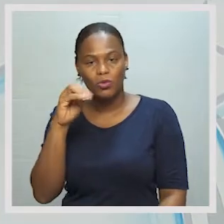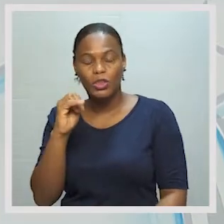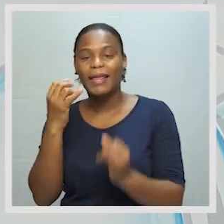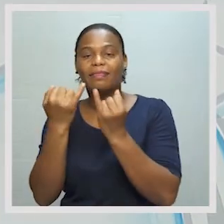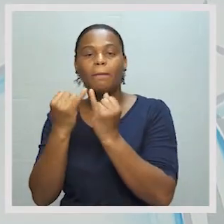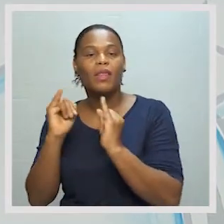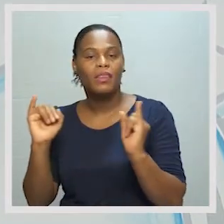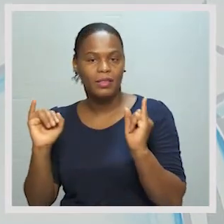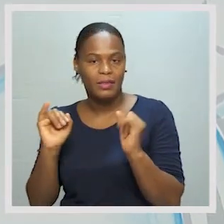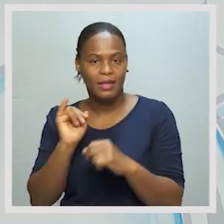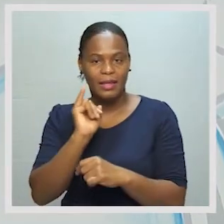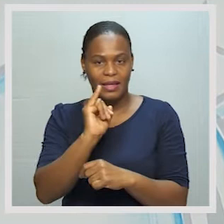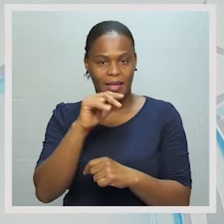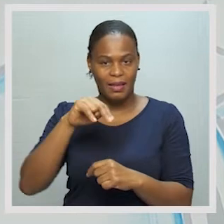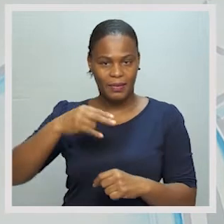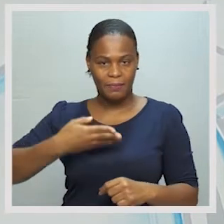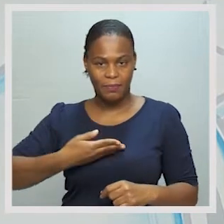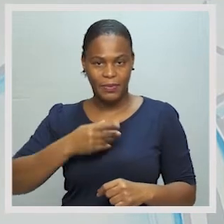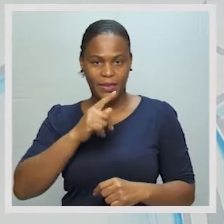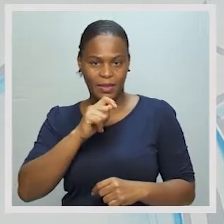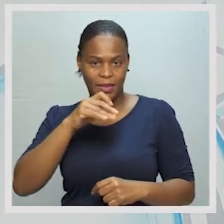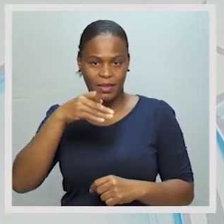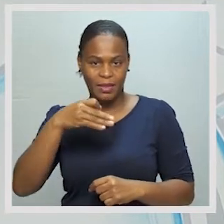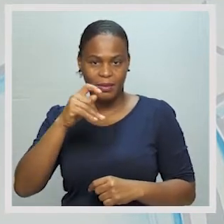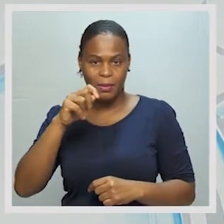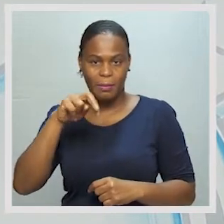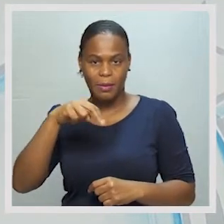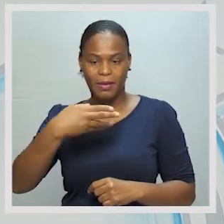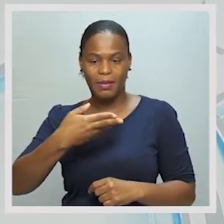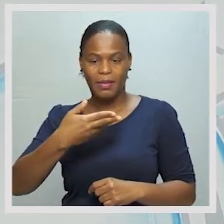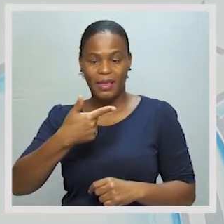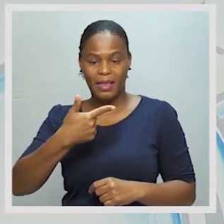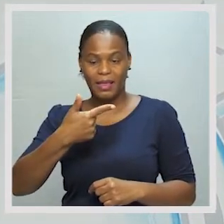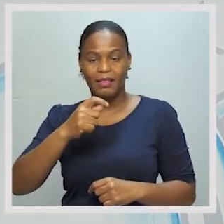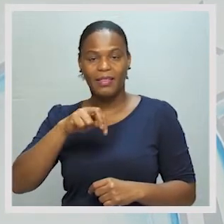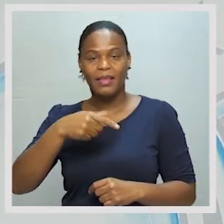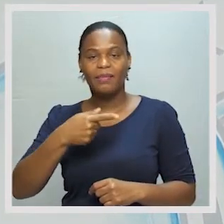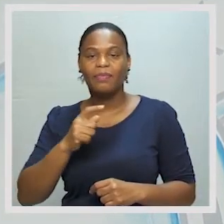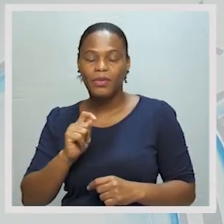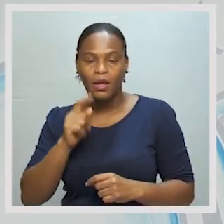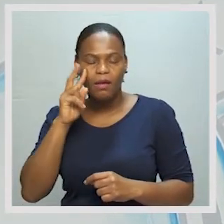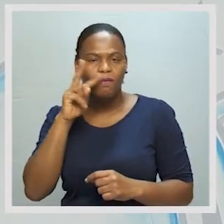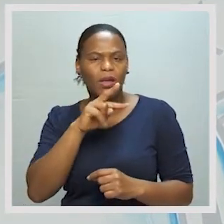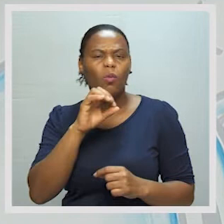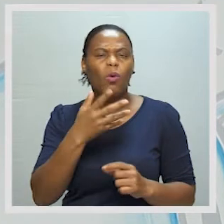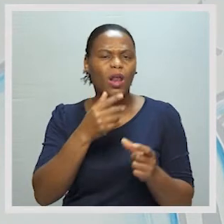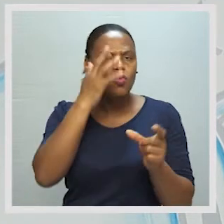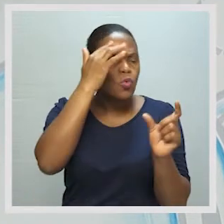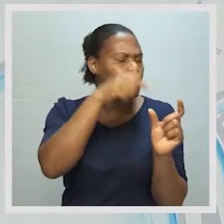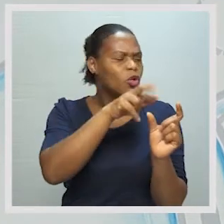termos que não dependem da incógnita. Então, vejam quais são os termos que não